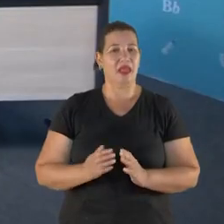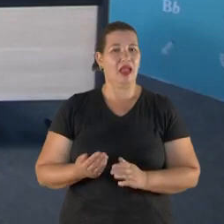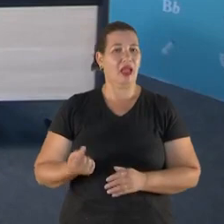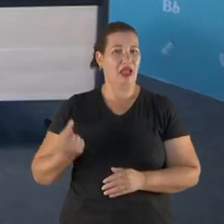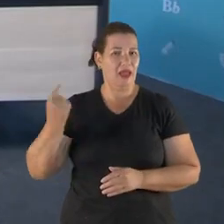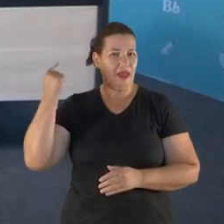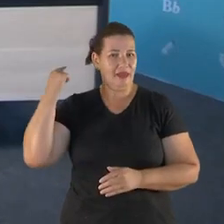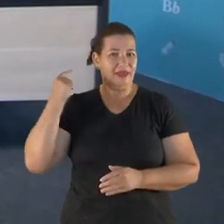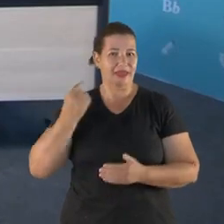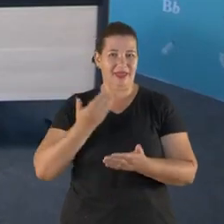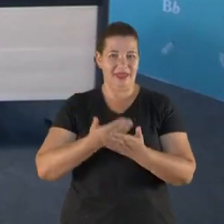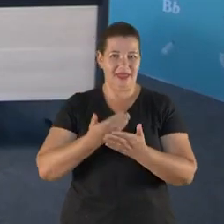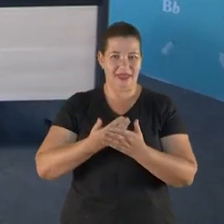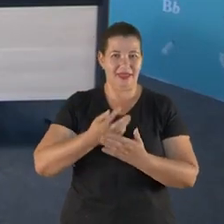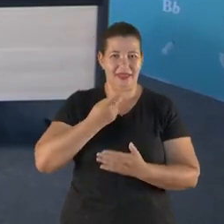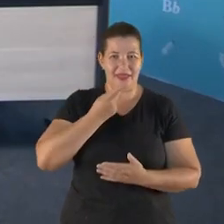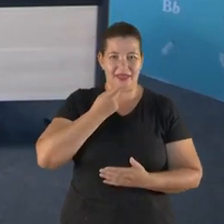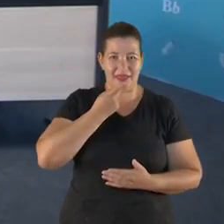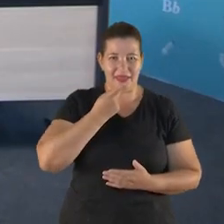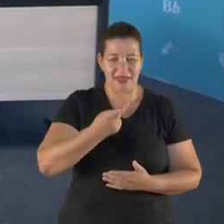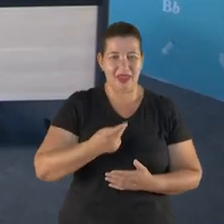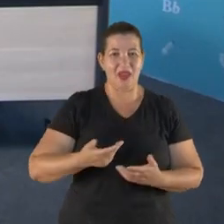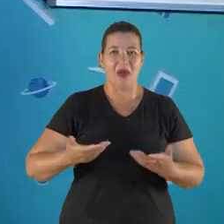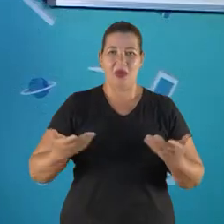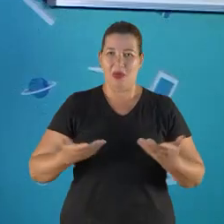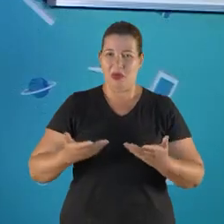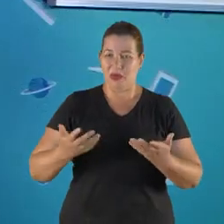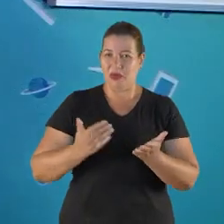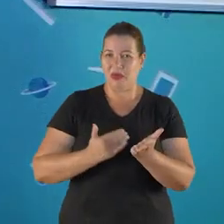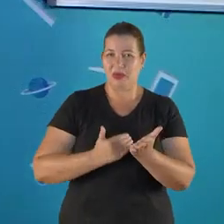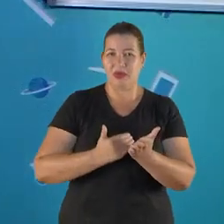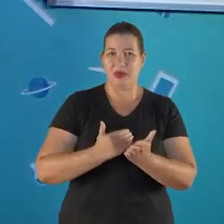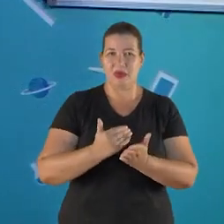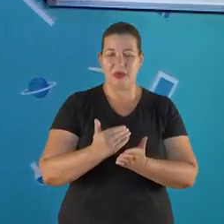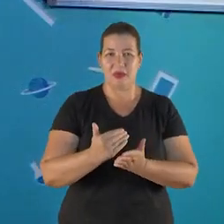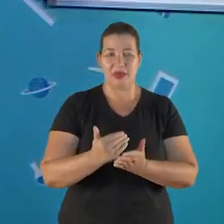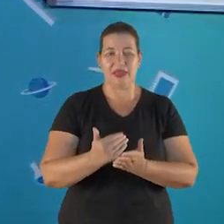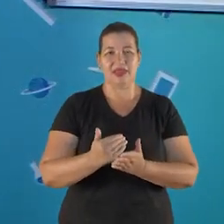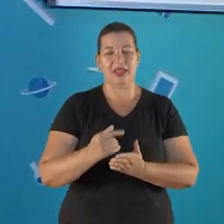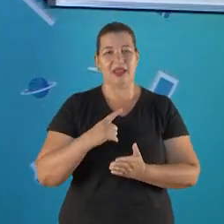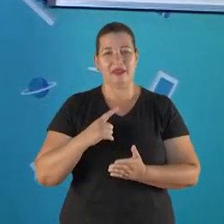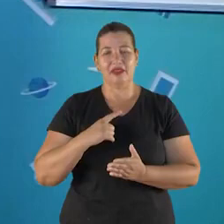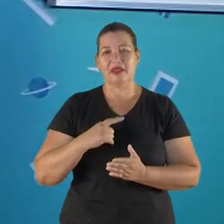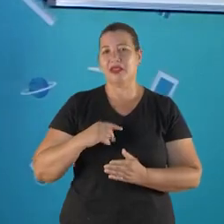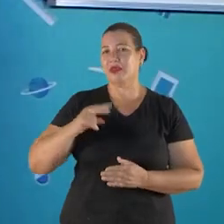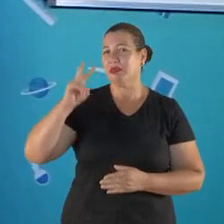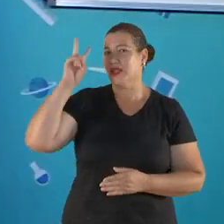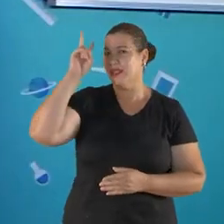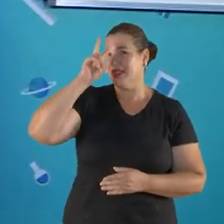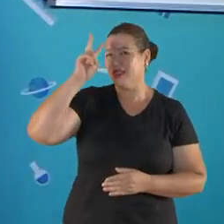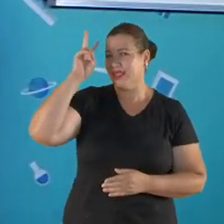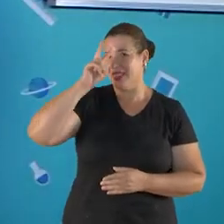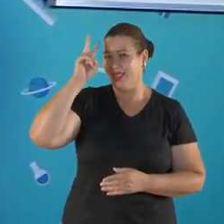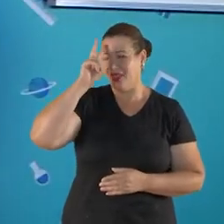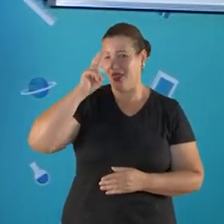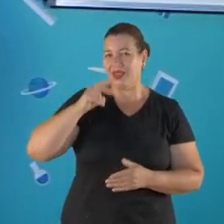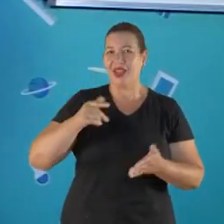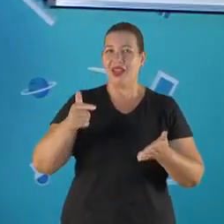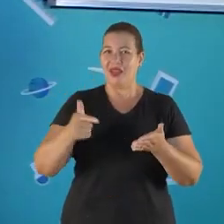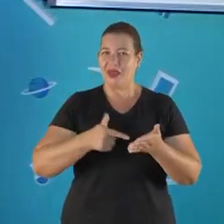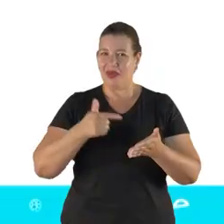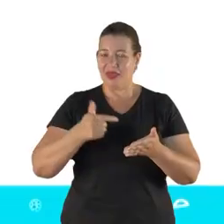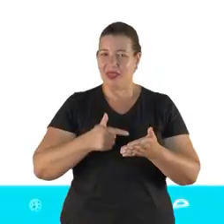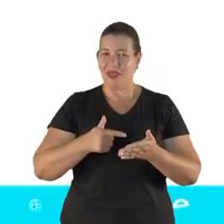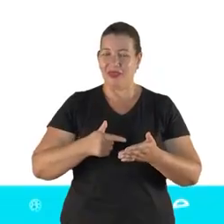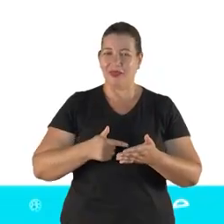Como prometido em nossa última aula, hoje vamos começar ouvindo uma bela contação de história com